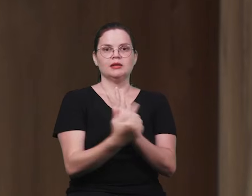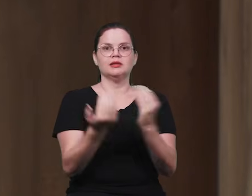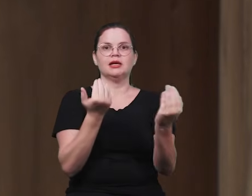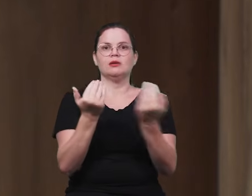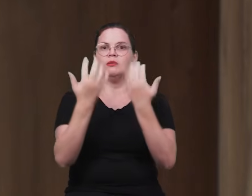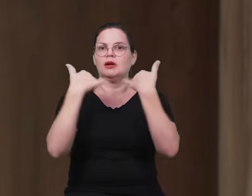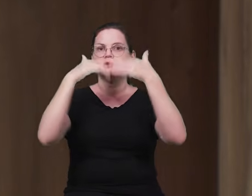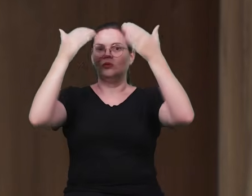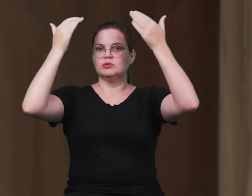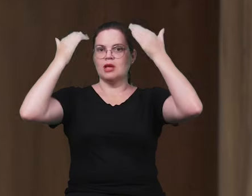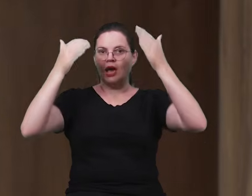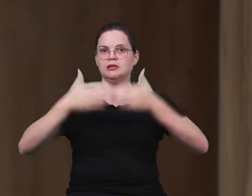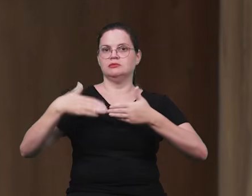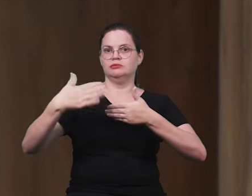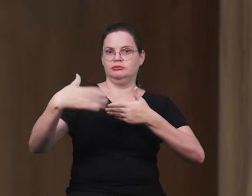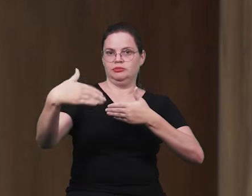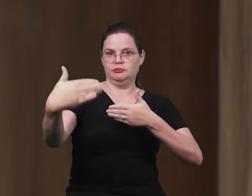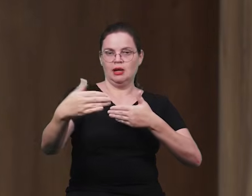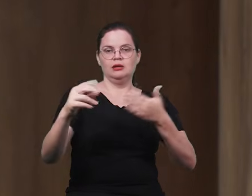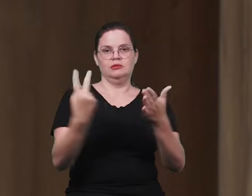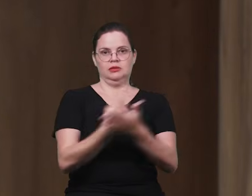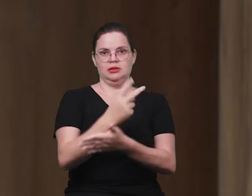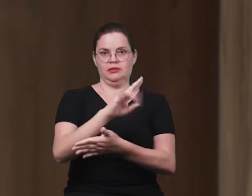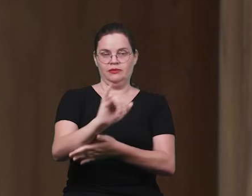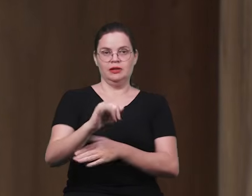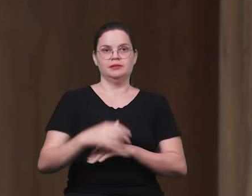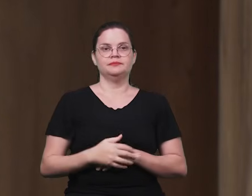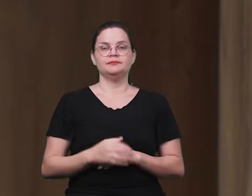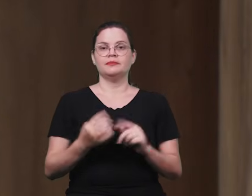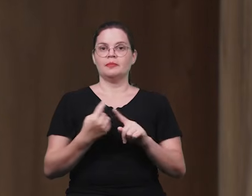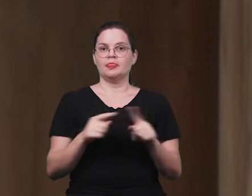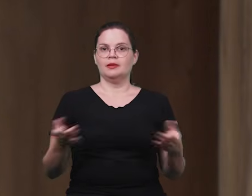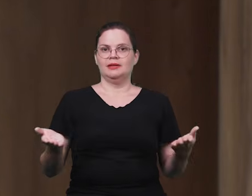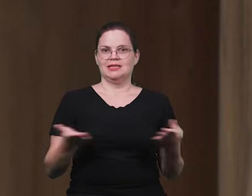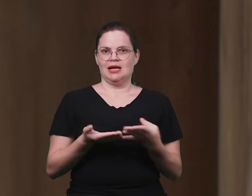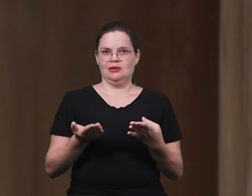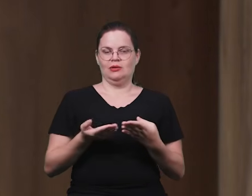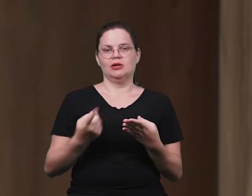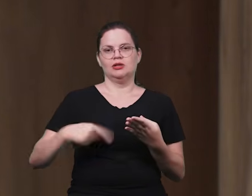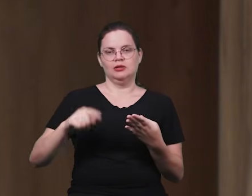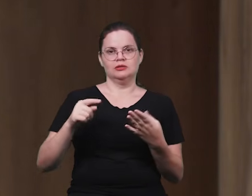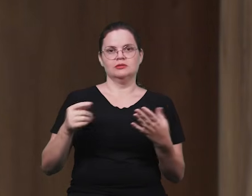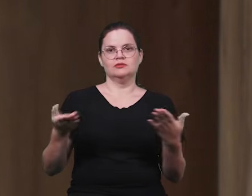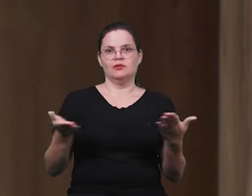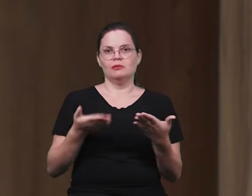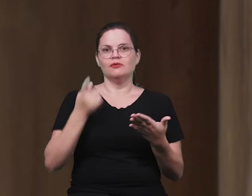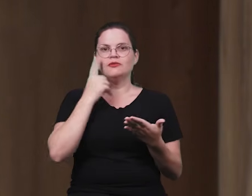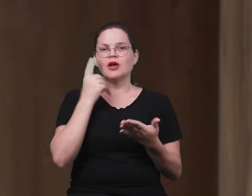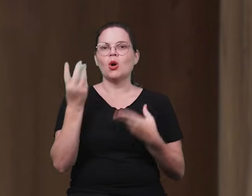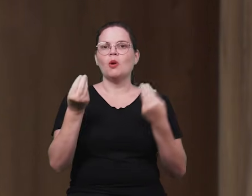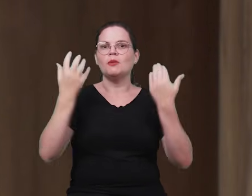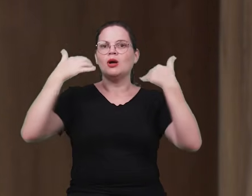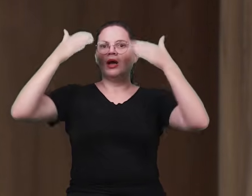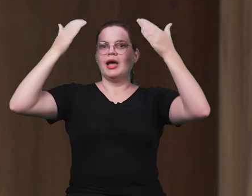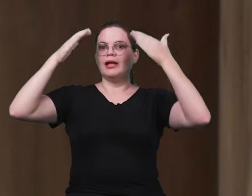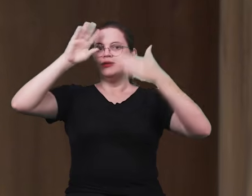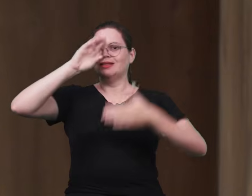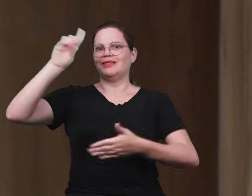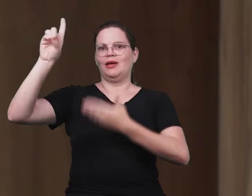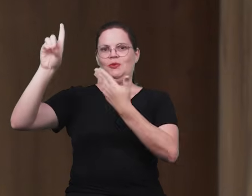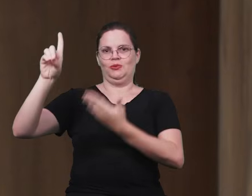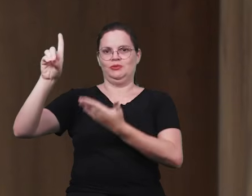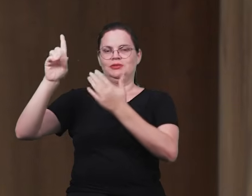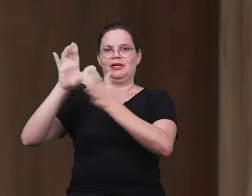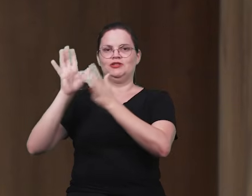mundiais humanos. Agora, a partir da sequência, nós vamos ver o reino de Deus, o reino do